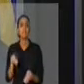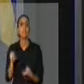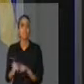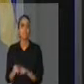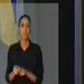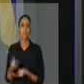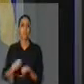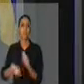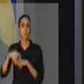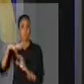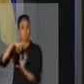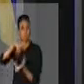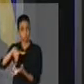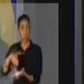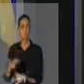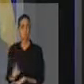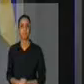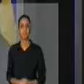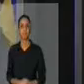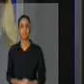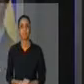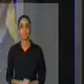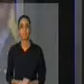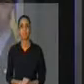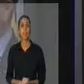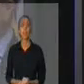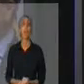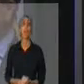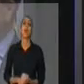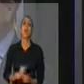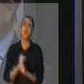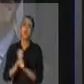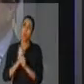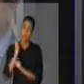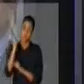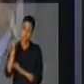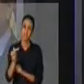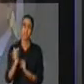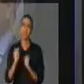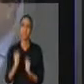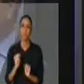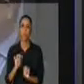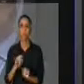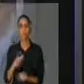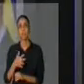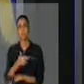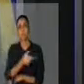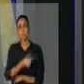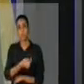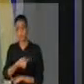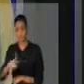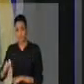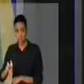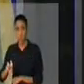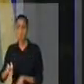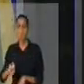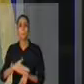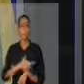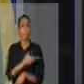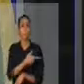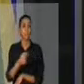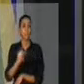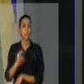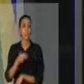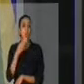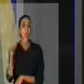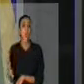mundial. A estimativa é mais alarmante para as próximas décadas, onde se estima para 2025 mais de 20 milhões